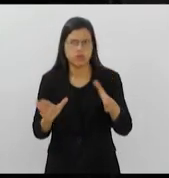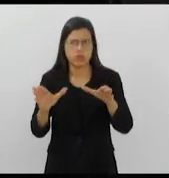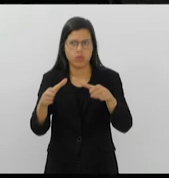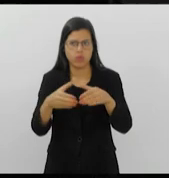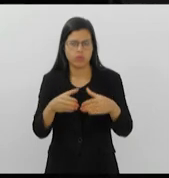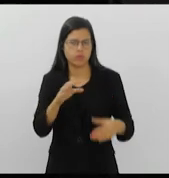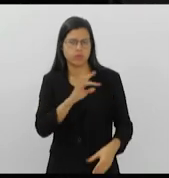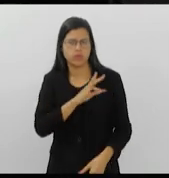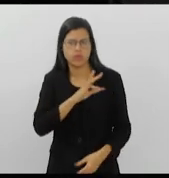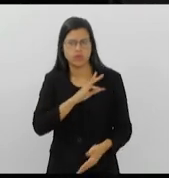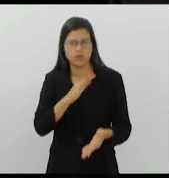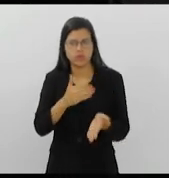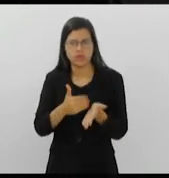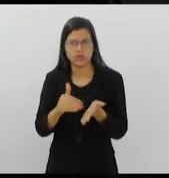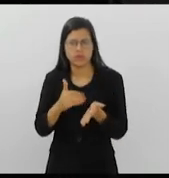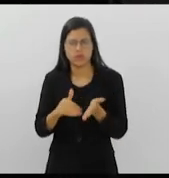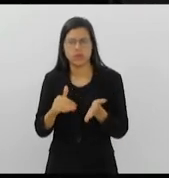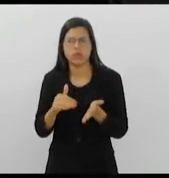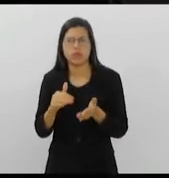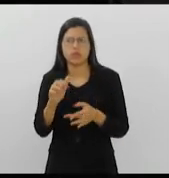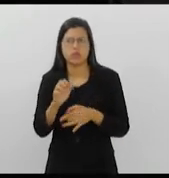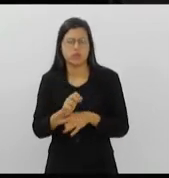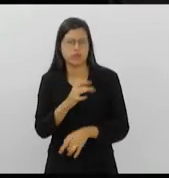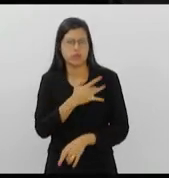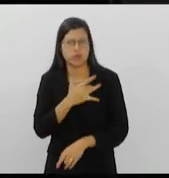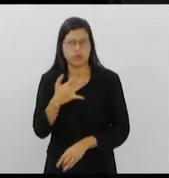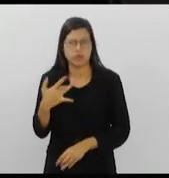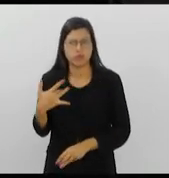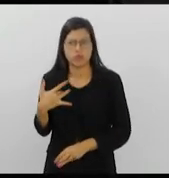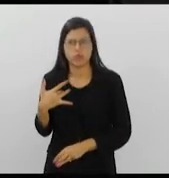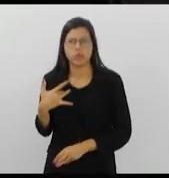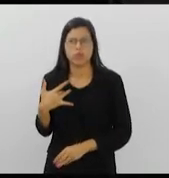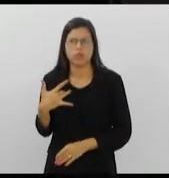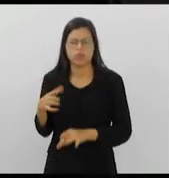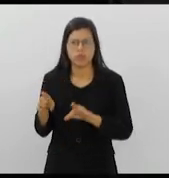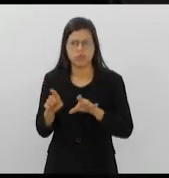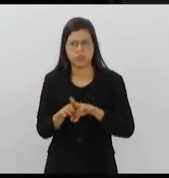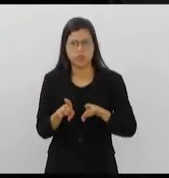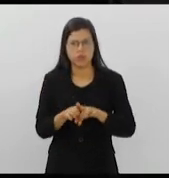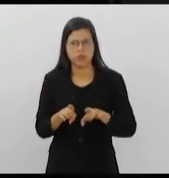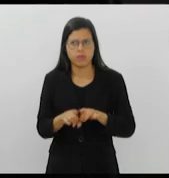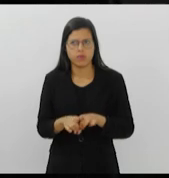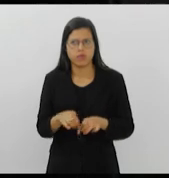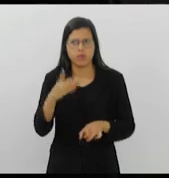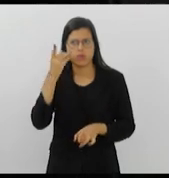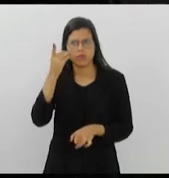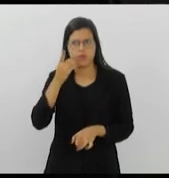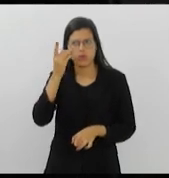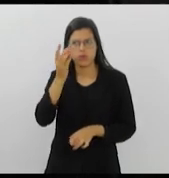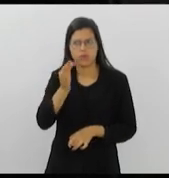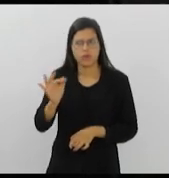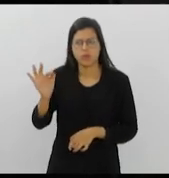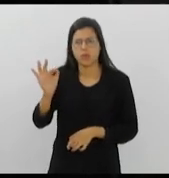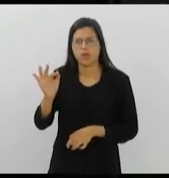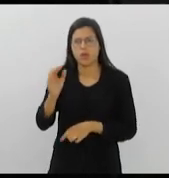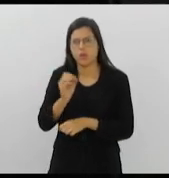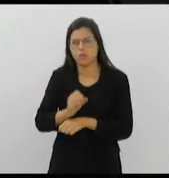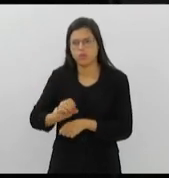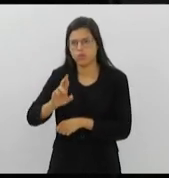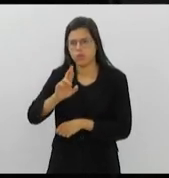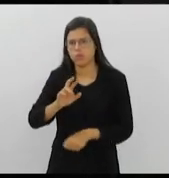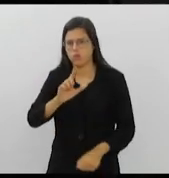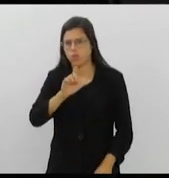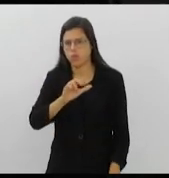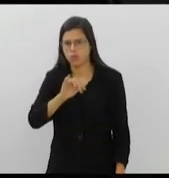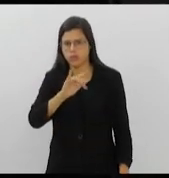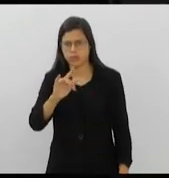técnica da Secretaria de Estado de Saúde e, na época, também ao deputado federal, doutor Luizinho, que